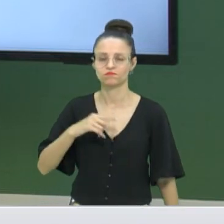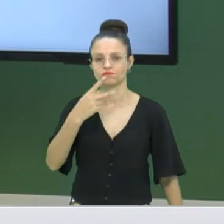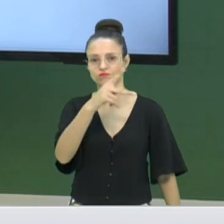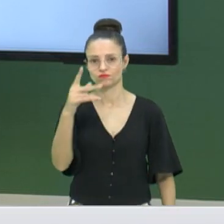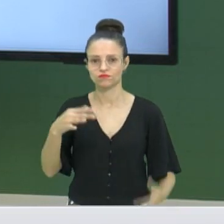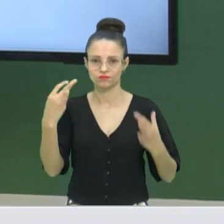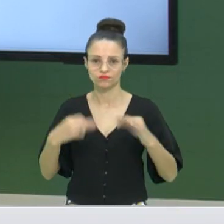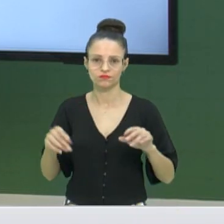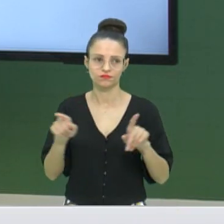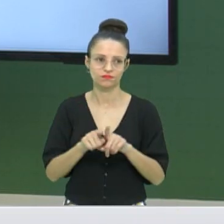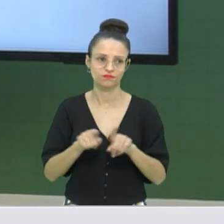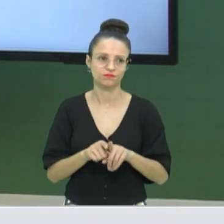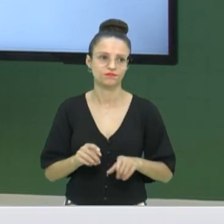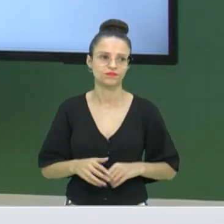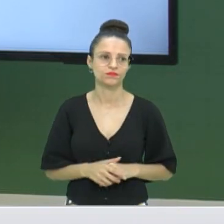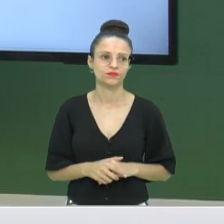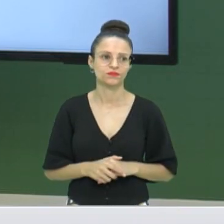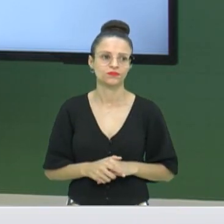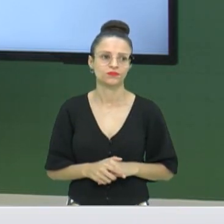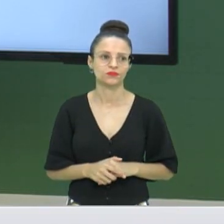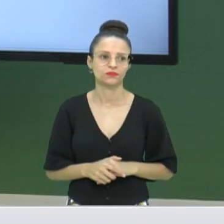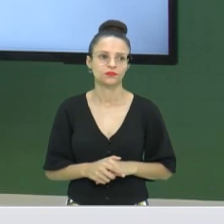estar correta também, ok?